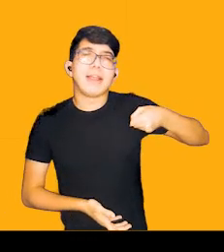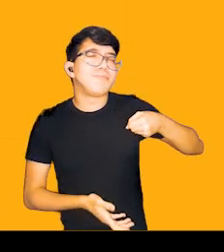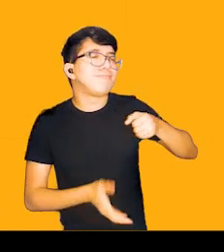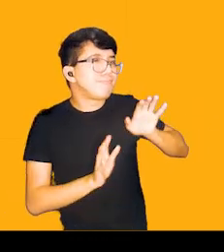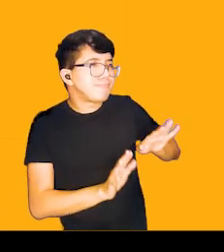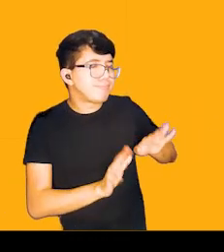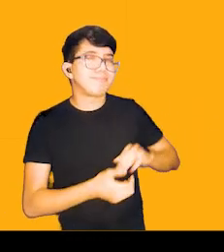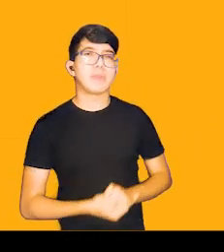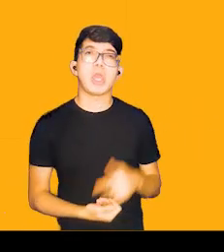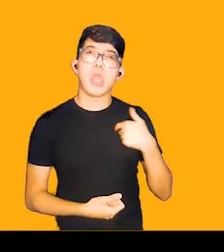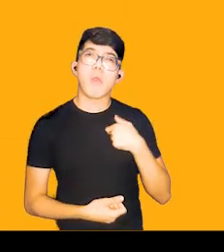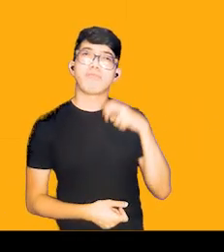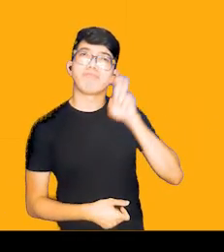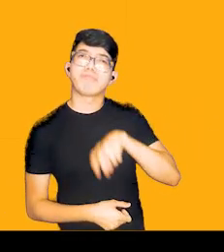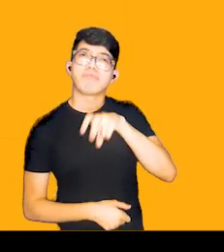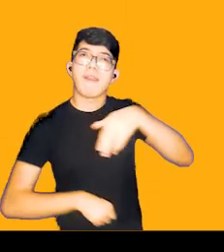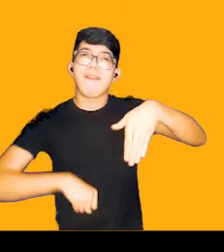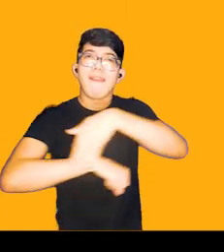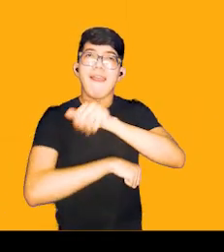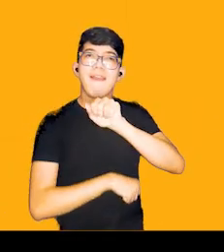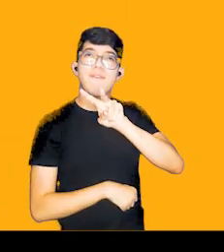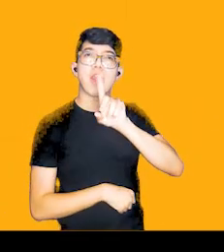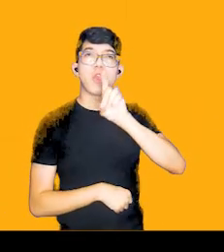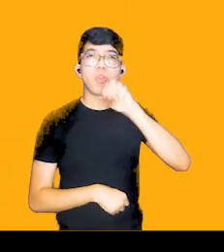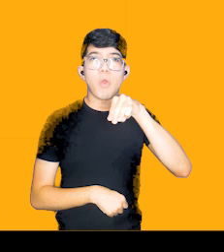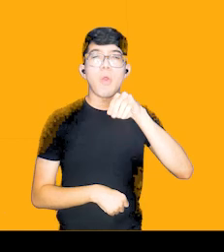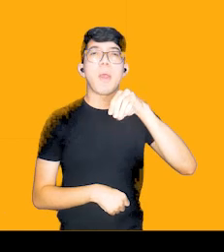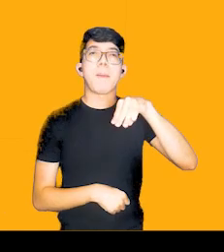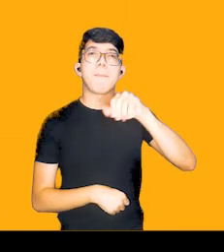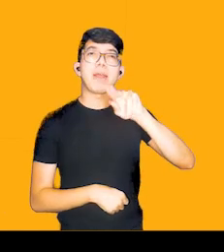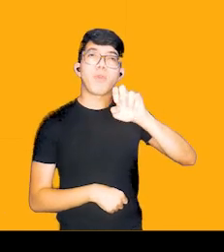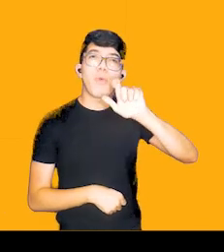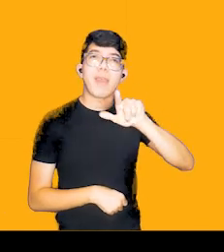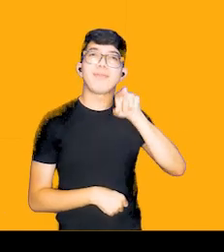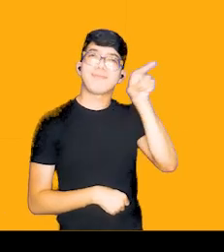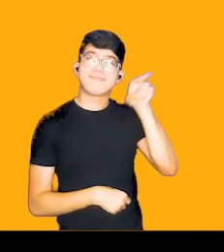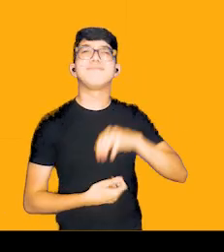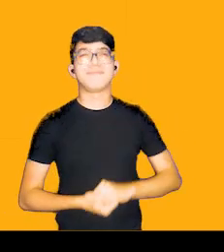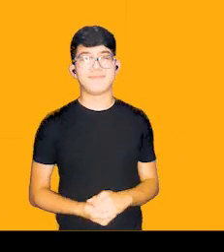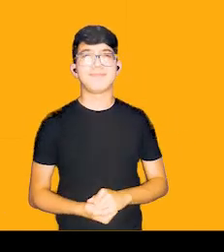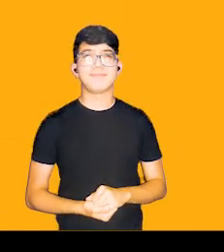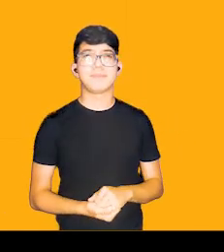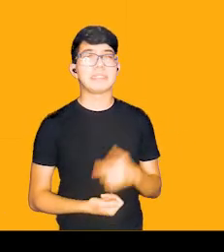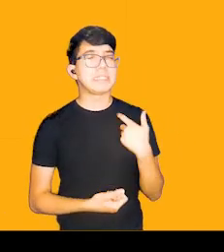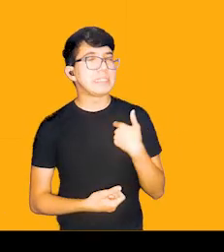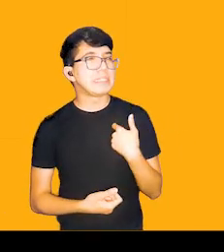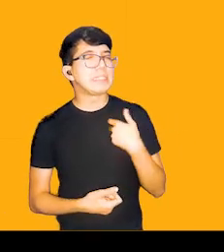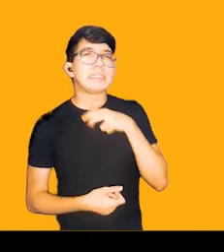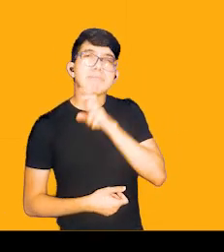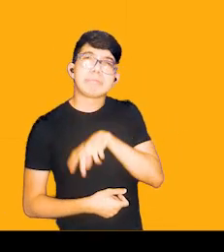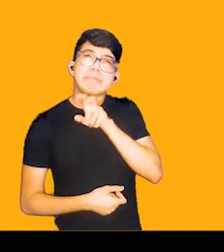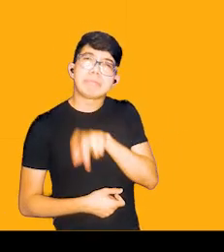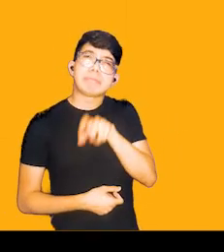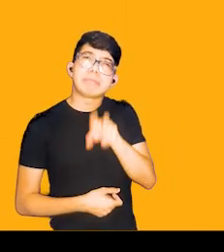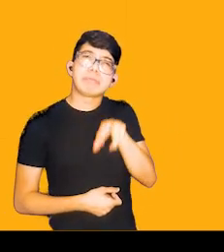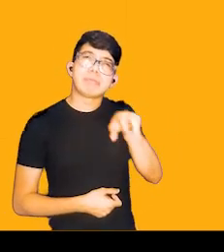Vim caminhando pela Dom Manuel até a praia, né? Peguei a Avenida Guarambi, que depois vira Dom